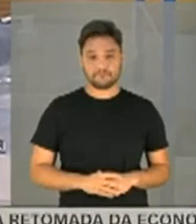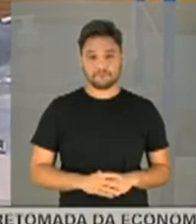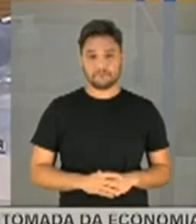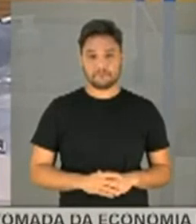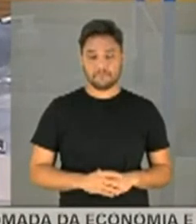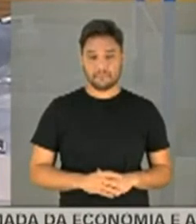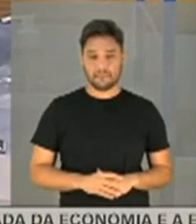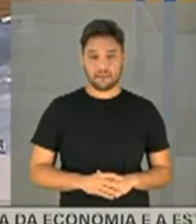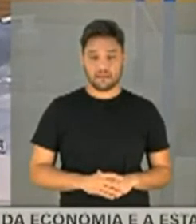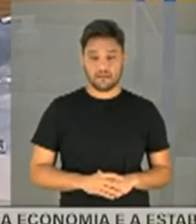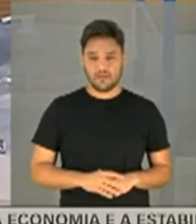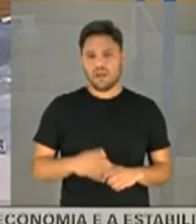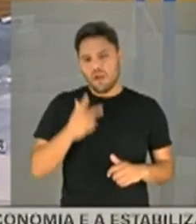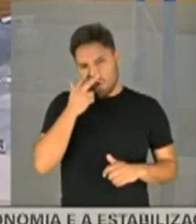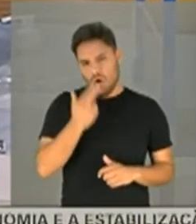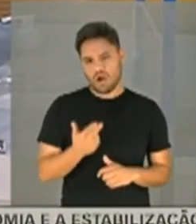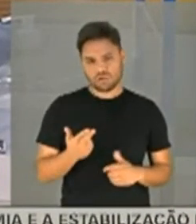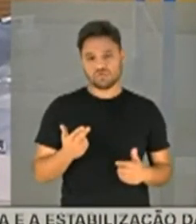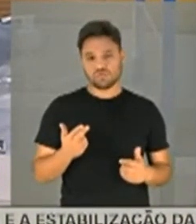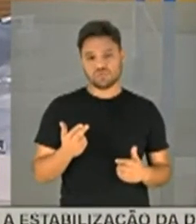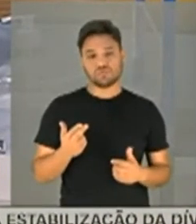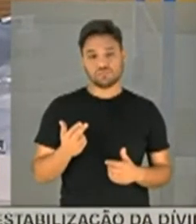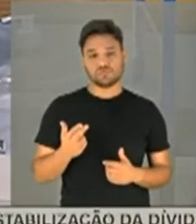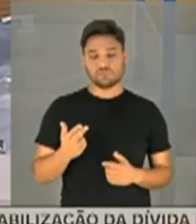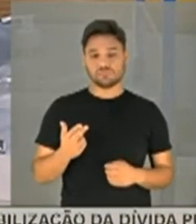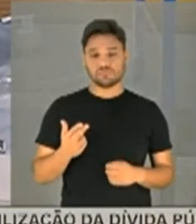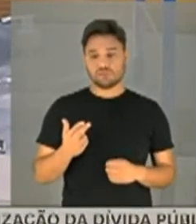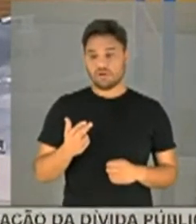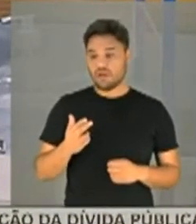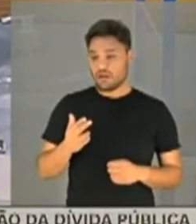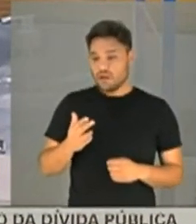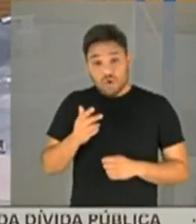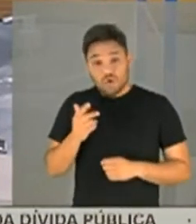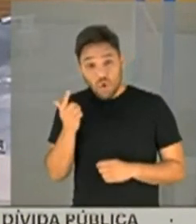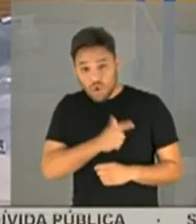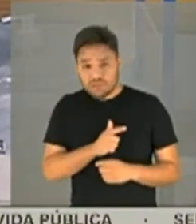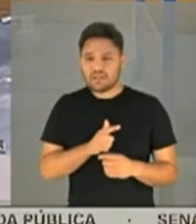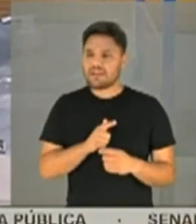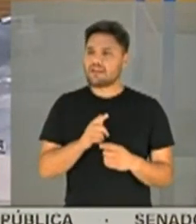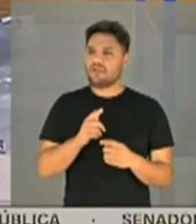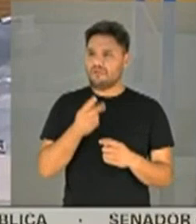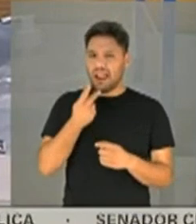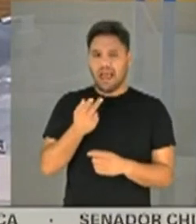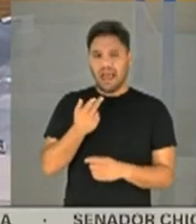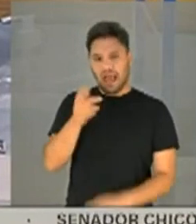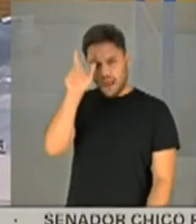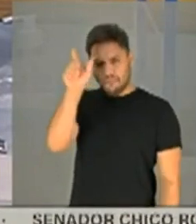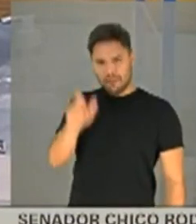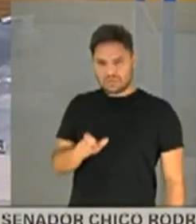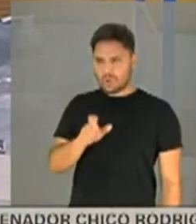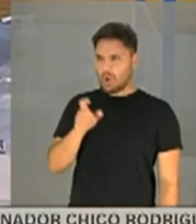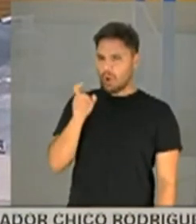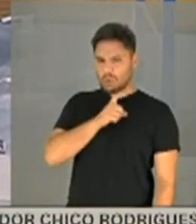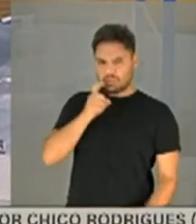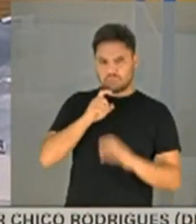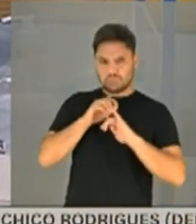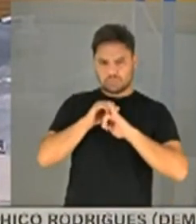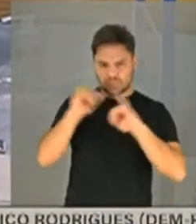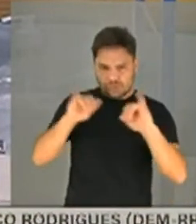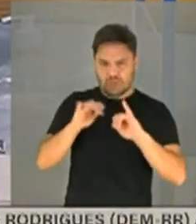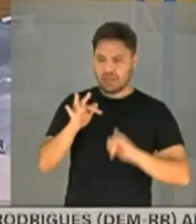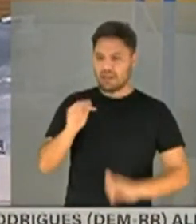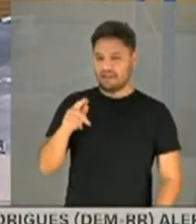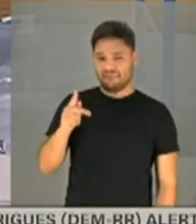e eu acho que a gente chegar a falar que a pessoa está fazendo fake news, isso é